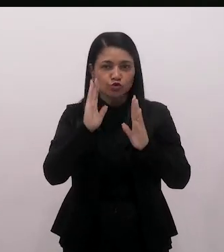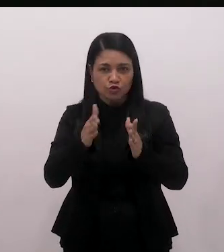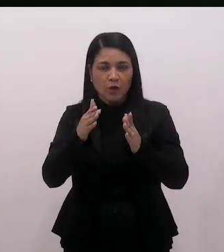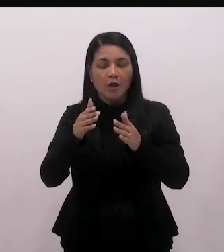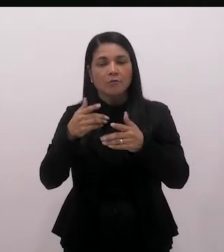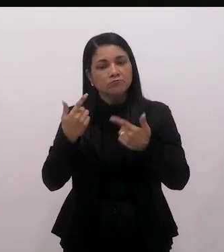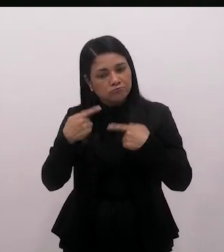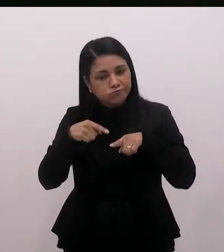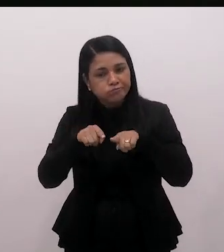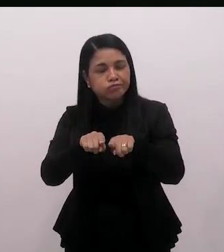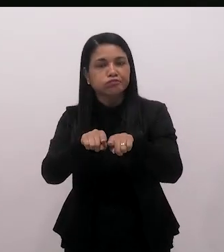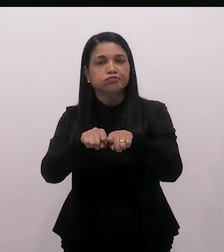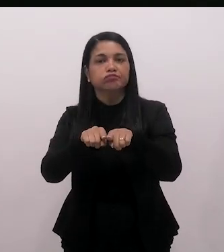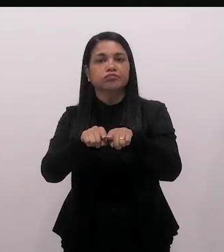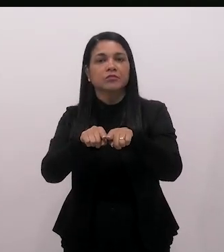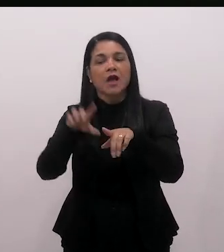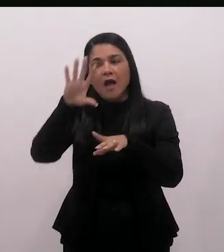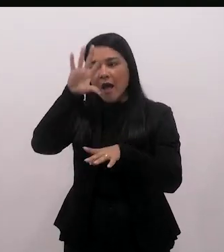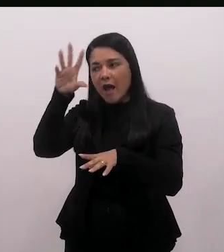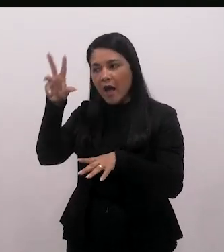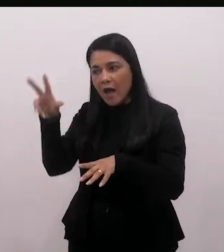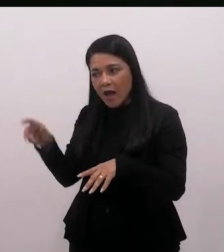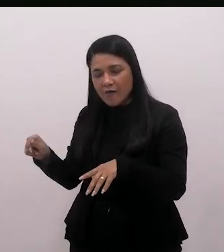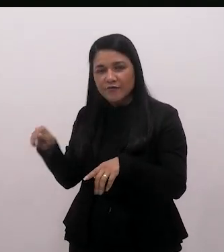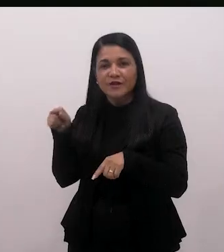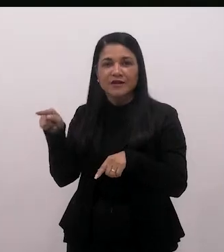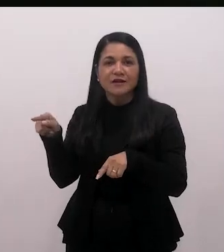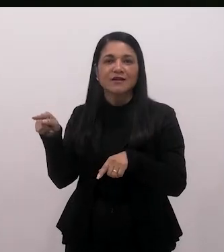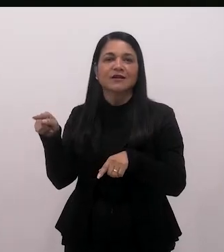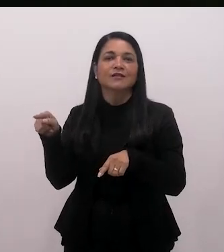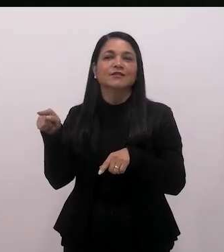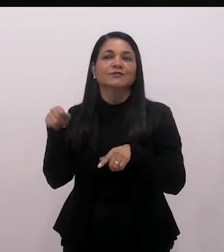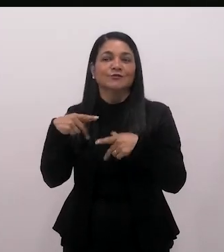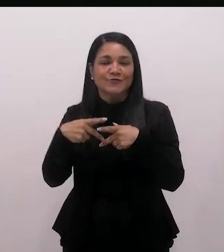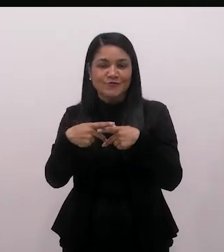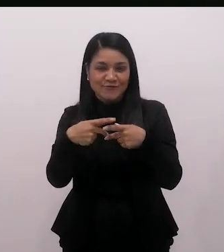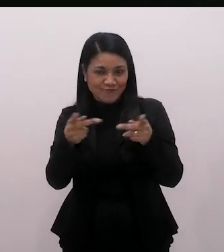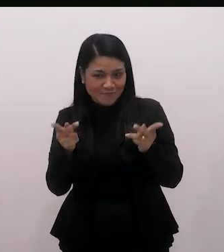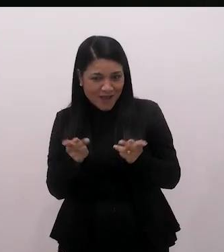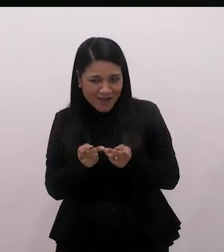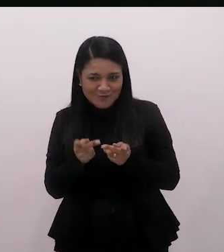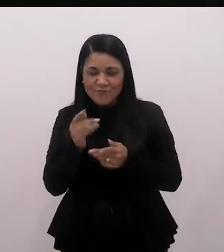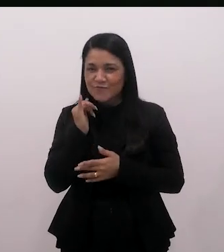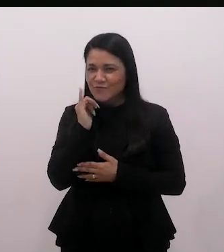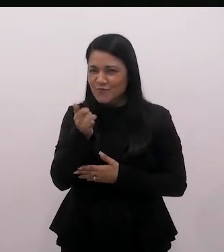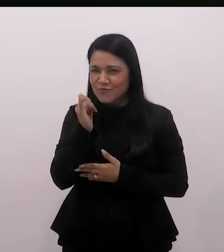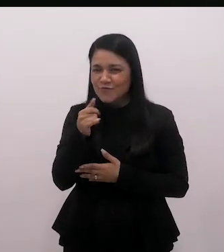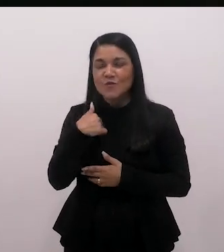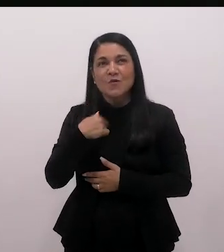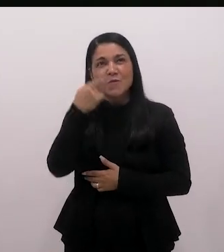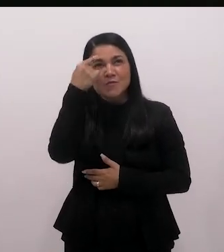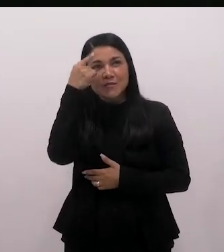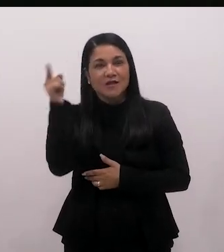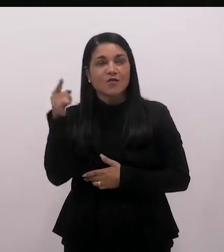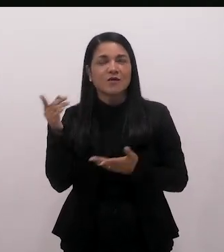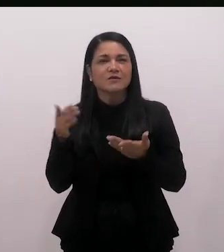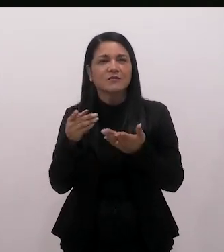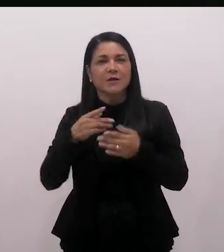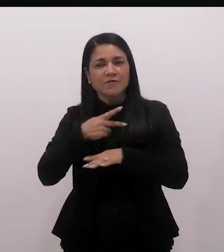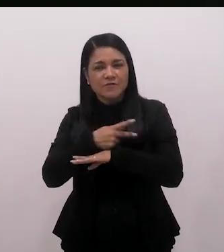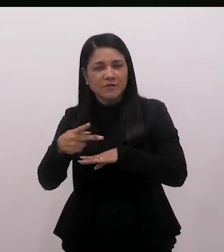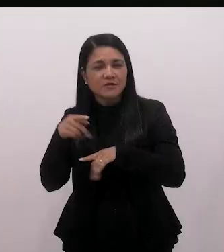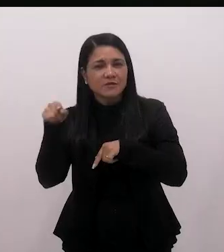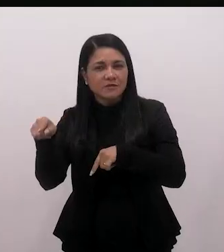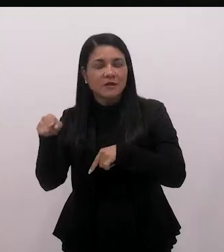fazemos colaborações também em África. Você estava falando de todos estes pratos, eu estava lembrando de alguns eventos, até estamos agora em São Tomé